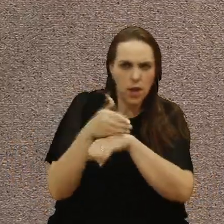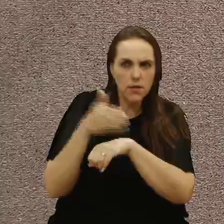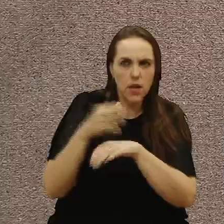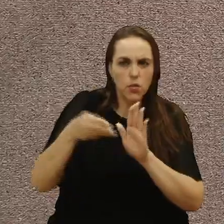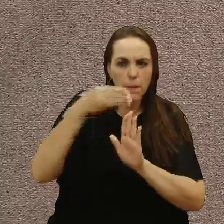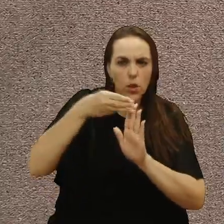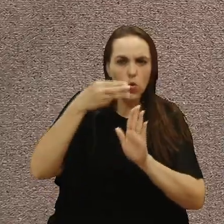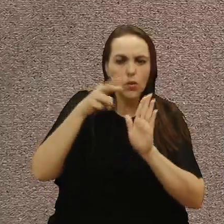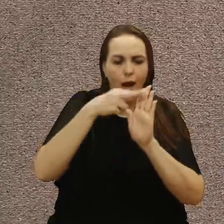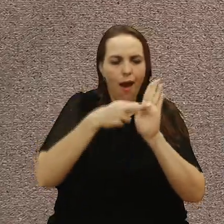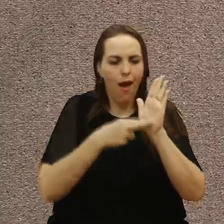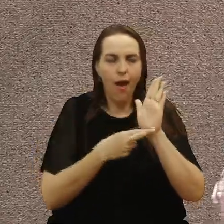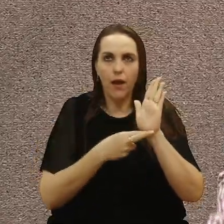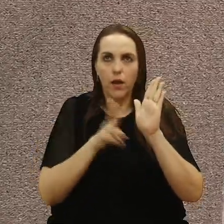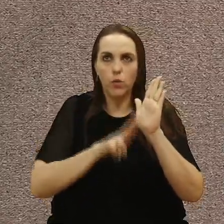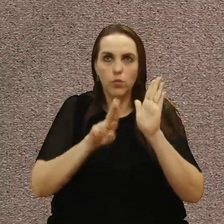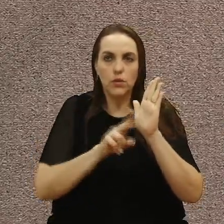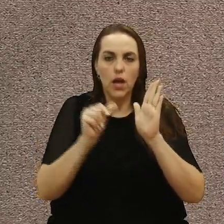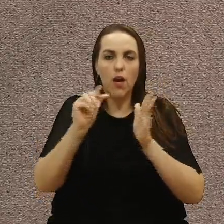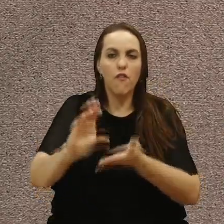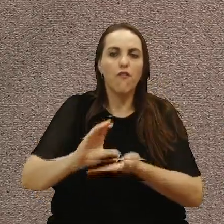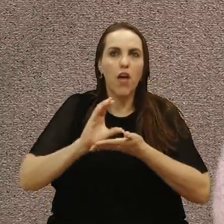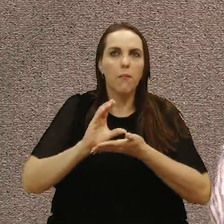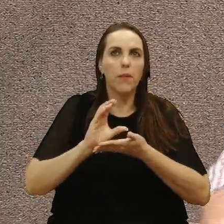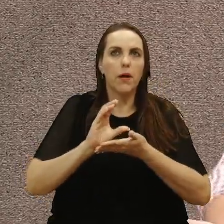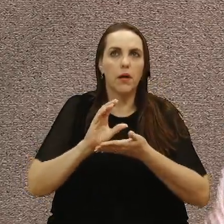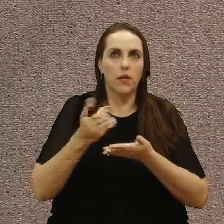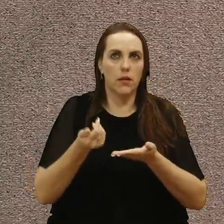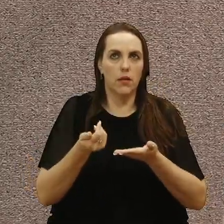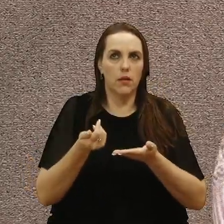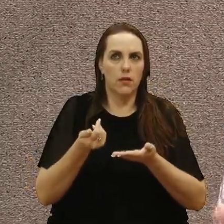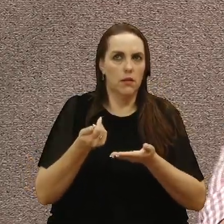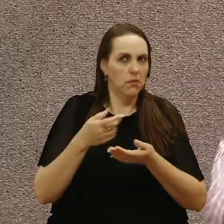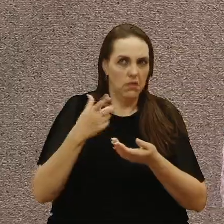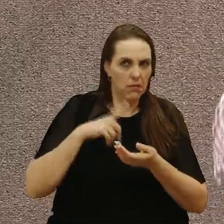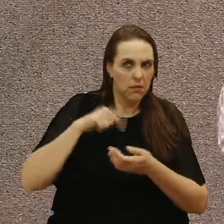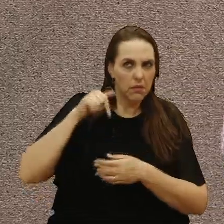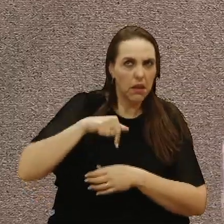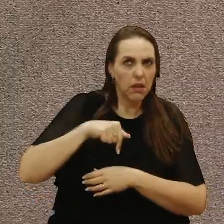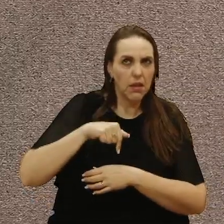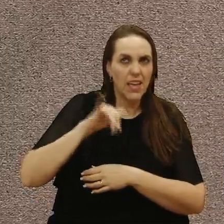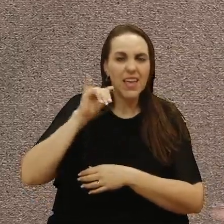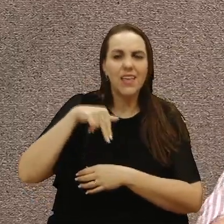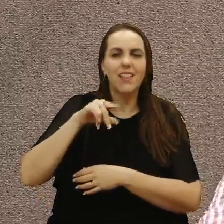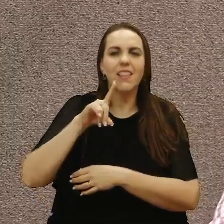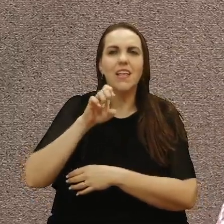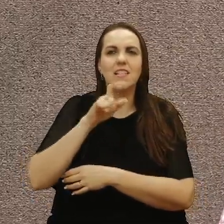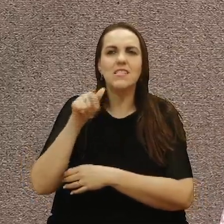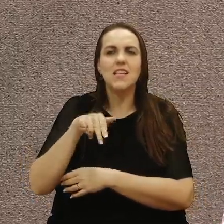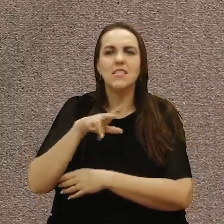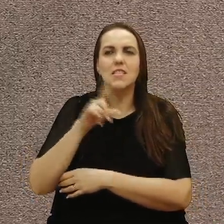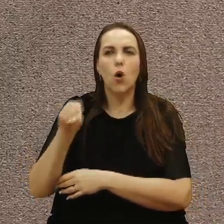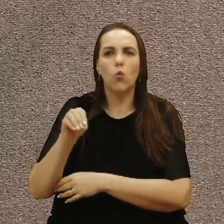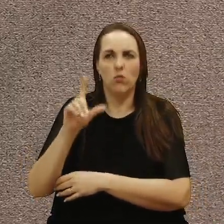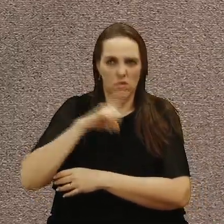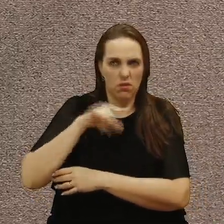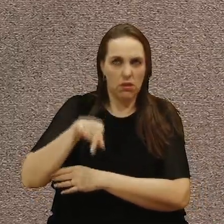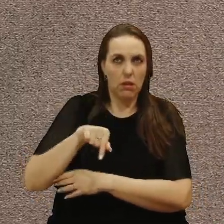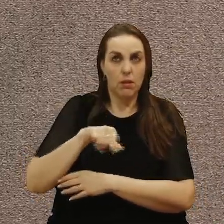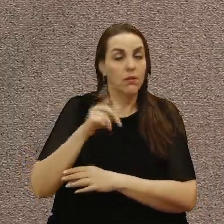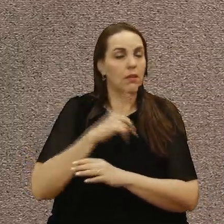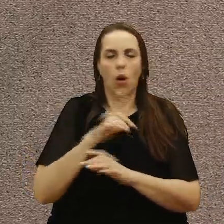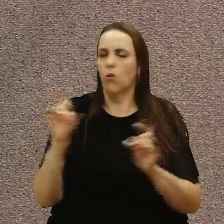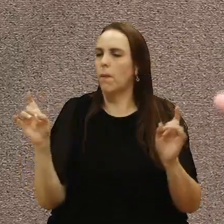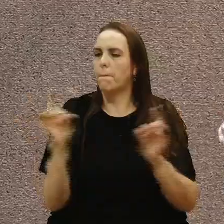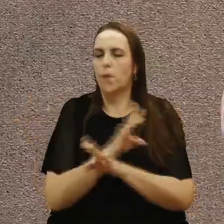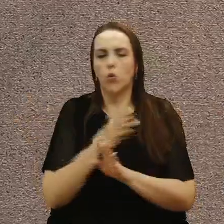utilizadas para utilização da verba indenizatória? Não nos foi apresentado uma minuta, foi apresentado um regulamento pronto e publicado. Então, quando falta a